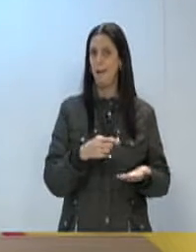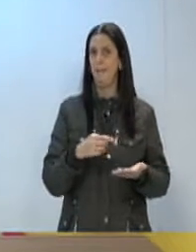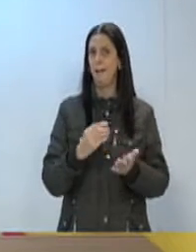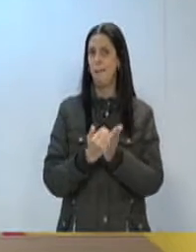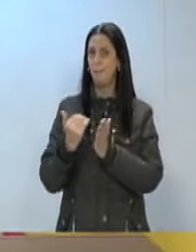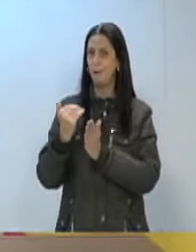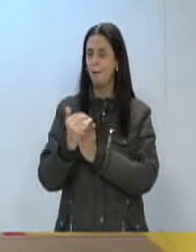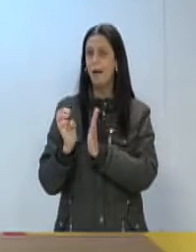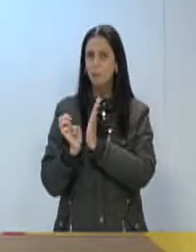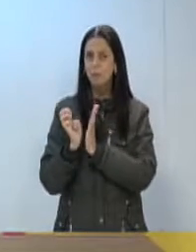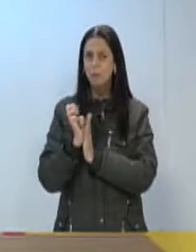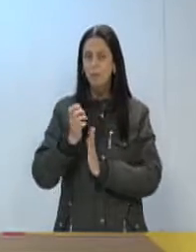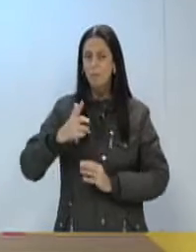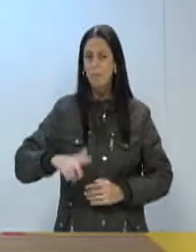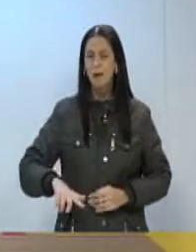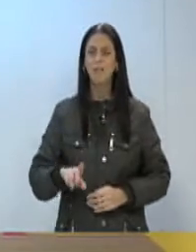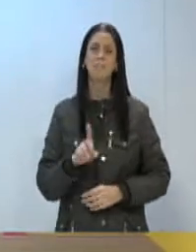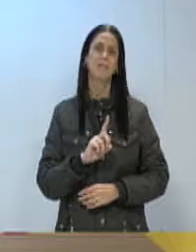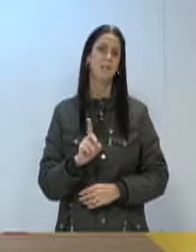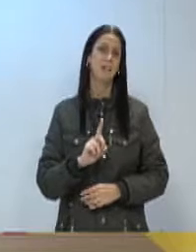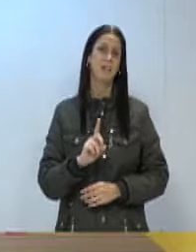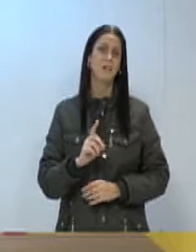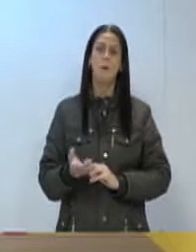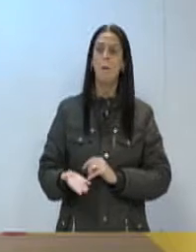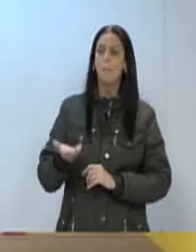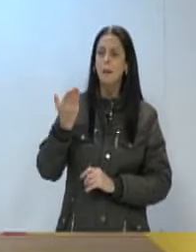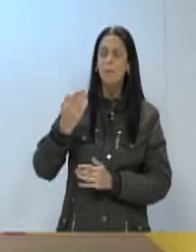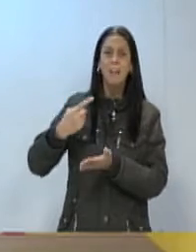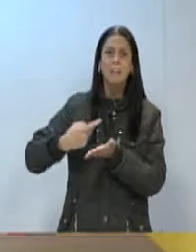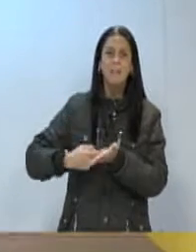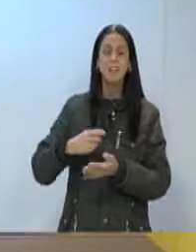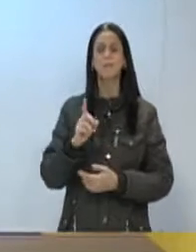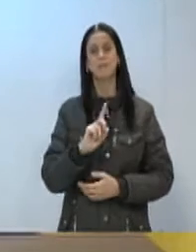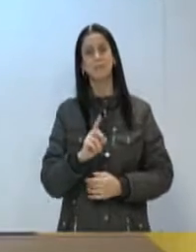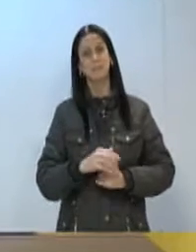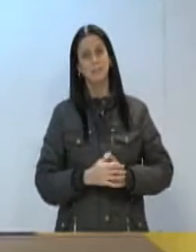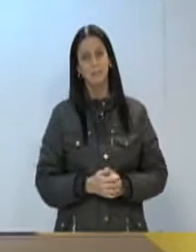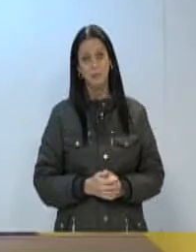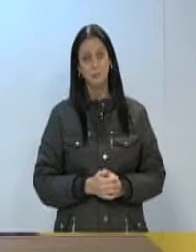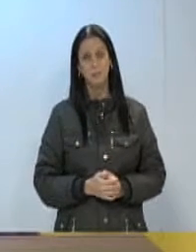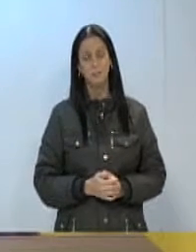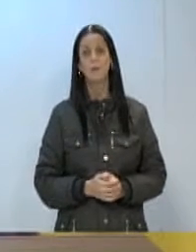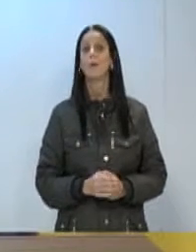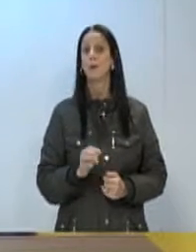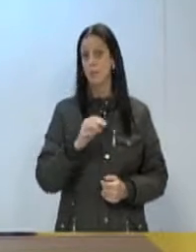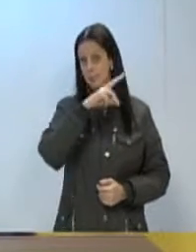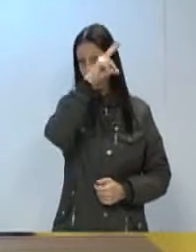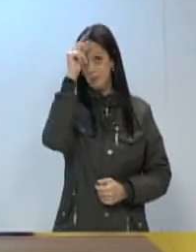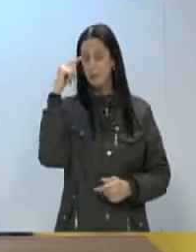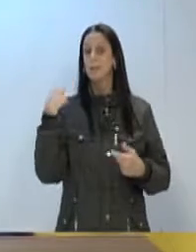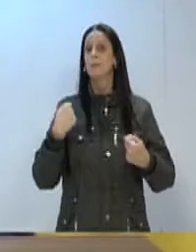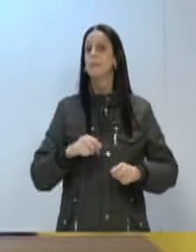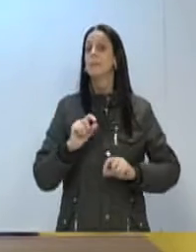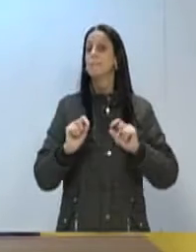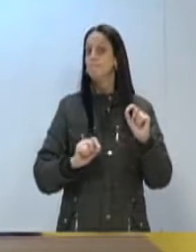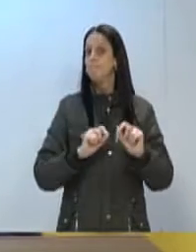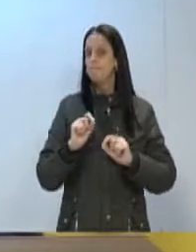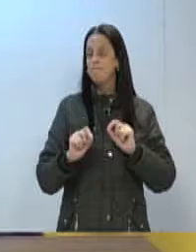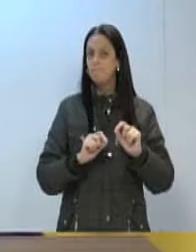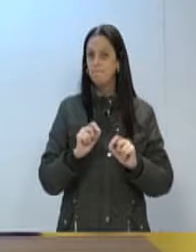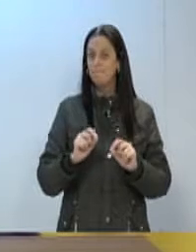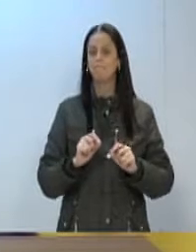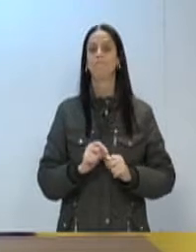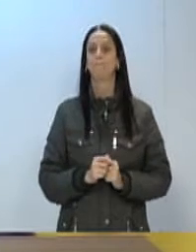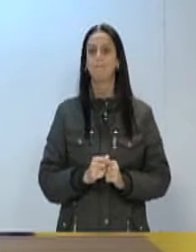burocracia e aumentar as taxas foi pelo contrário cabe ao município por favor vontade cabe o município